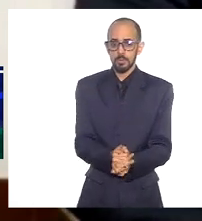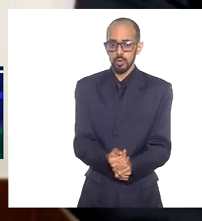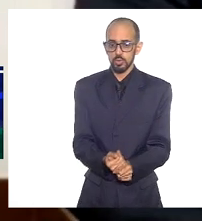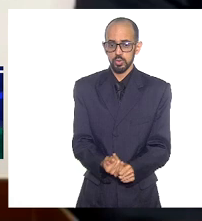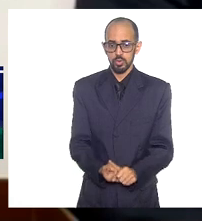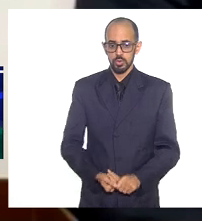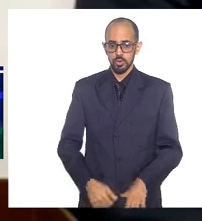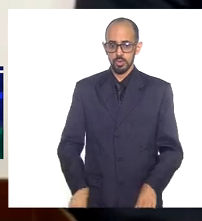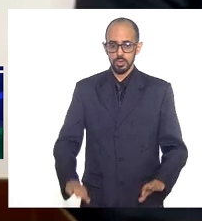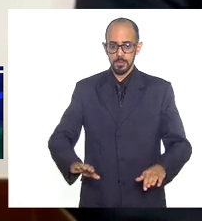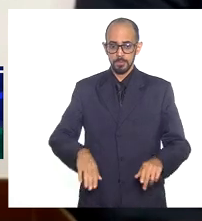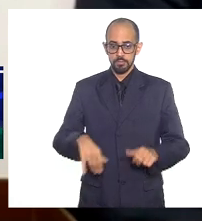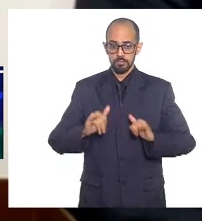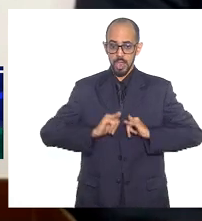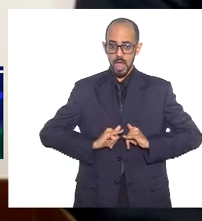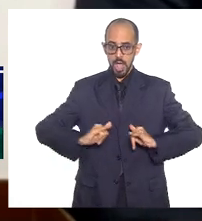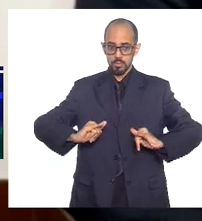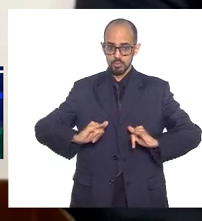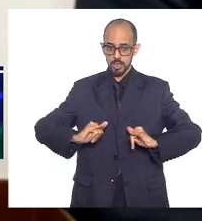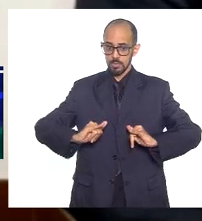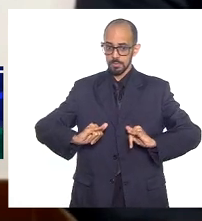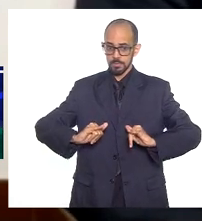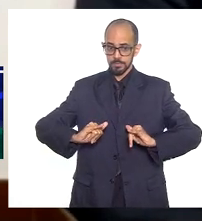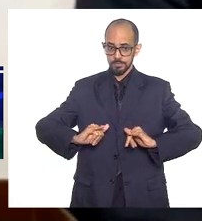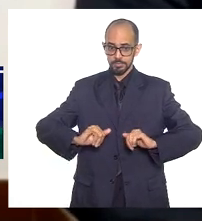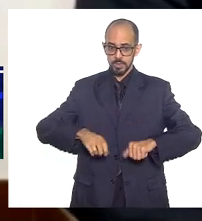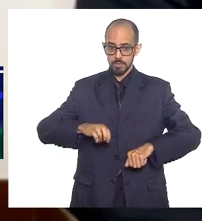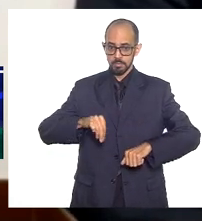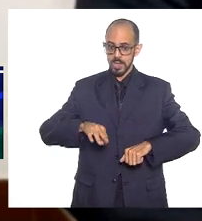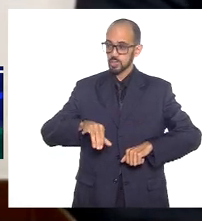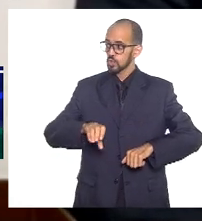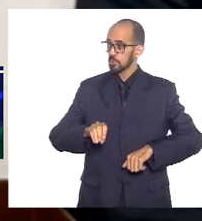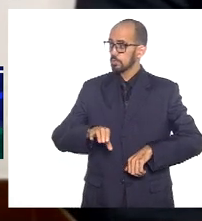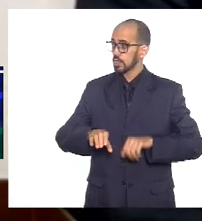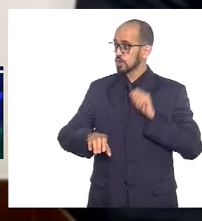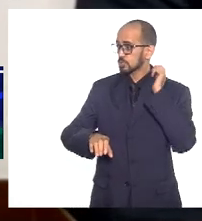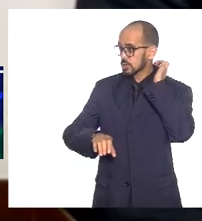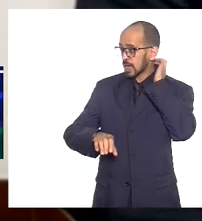controle. Permite parecer pela comissão de Constituição e Justiça, deputado Márcio Pacheco.